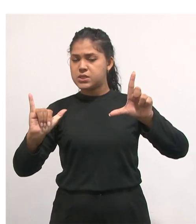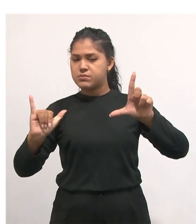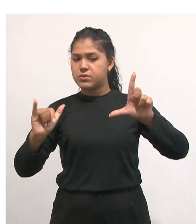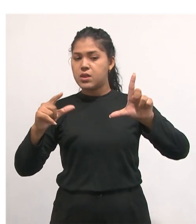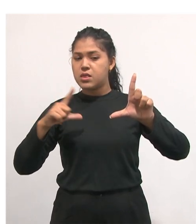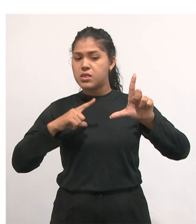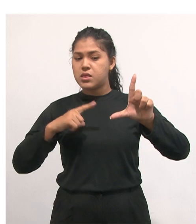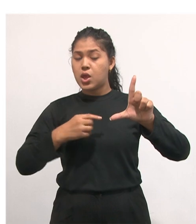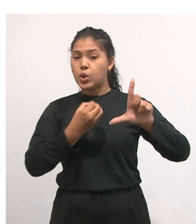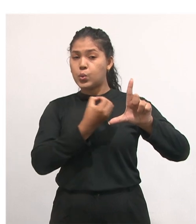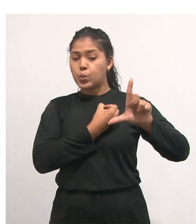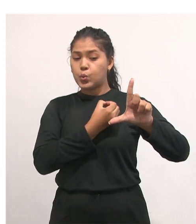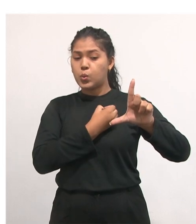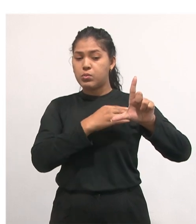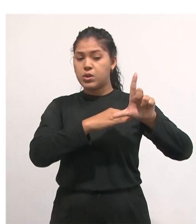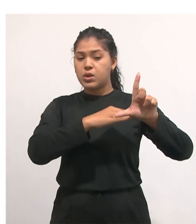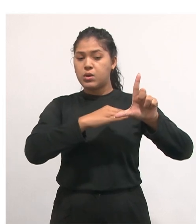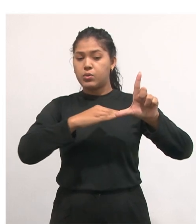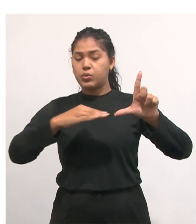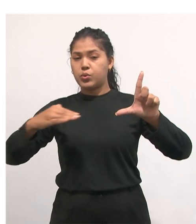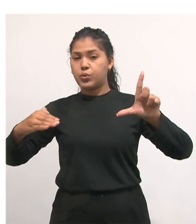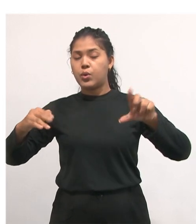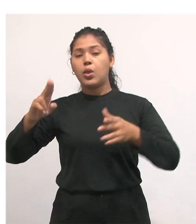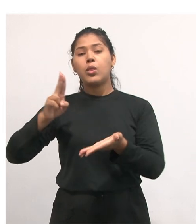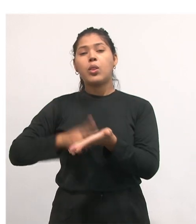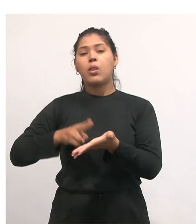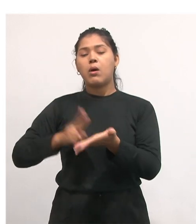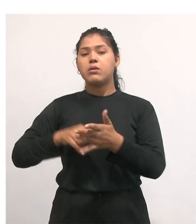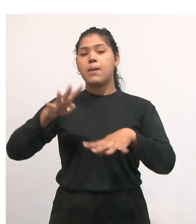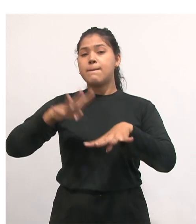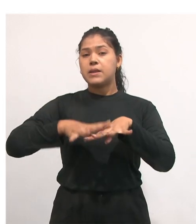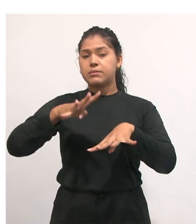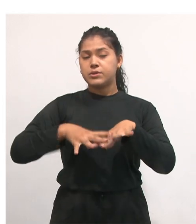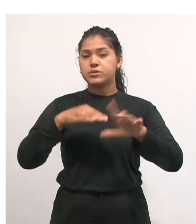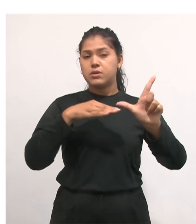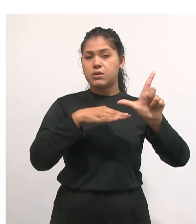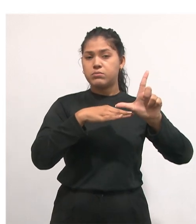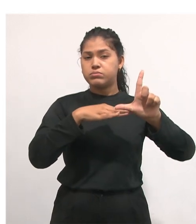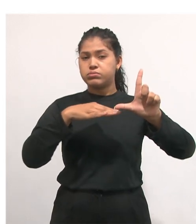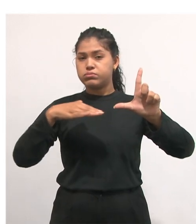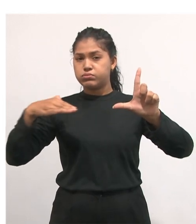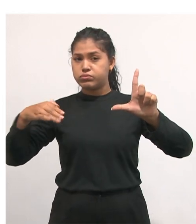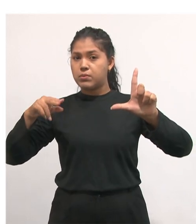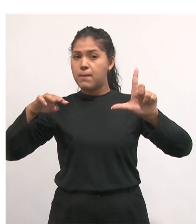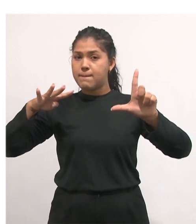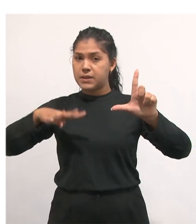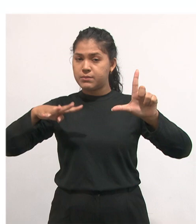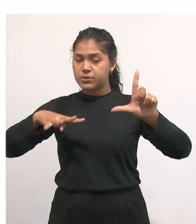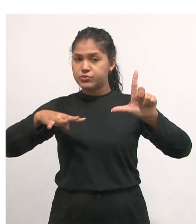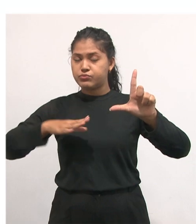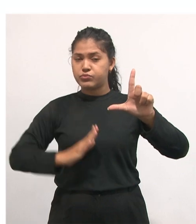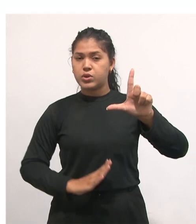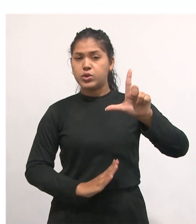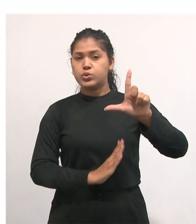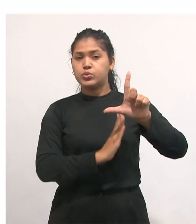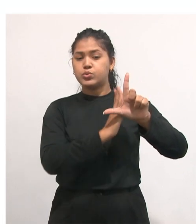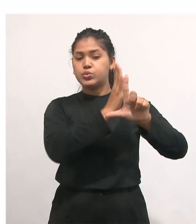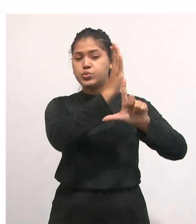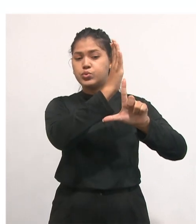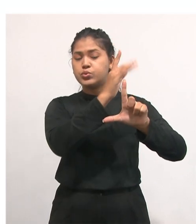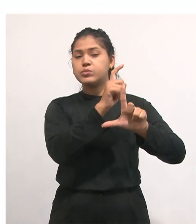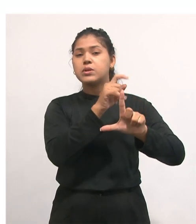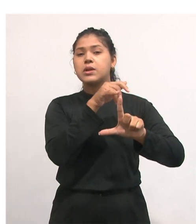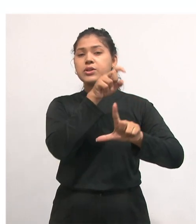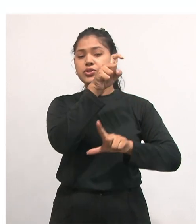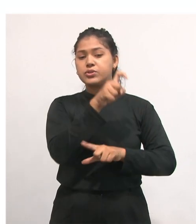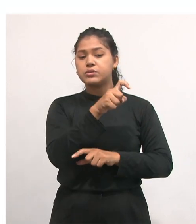variáveis? No gráfico X, eu tenho as notas de matemática, ok? As notas de matemática. E no